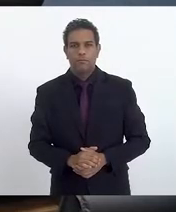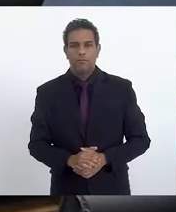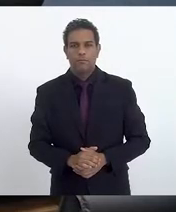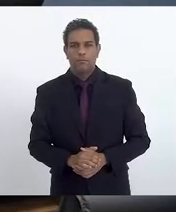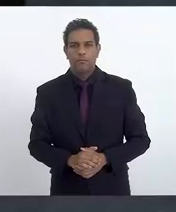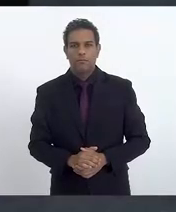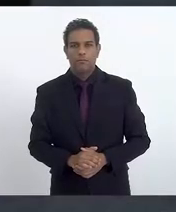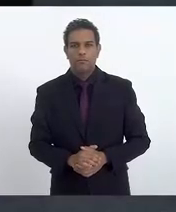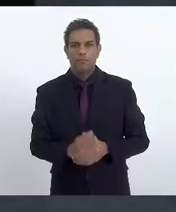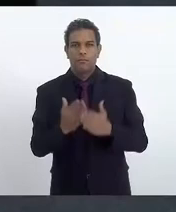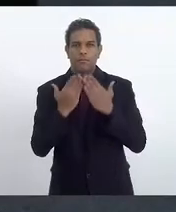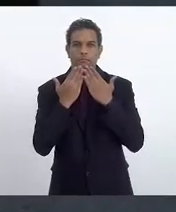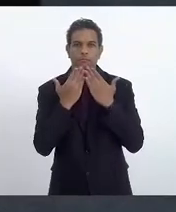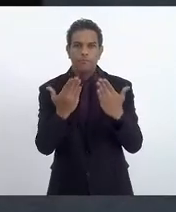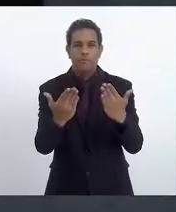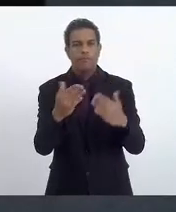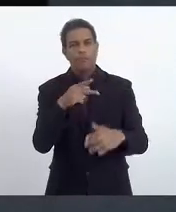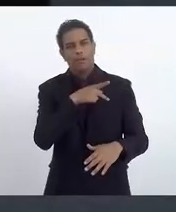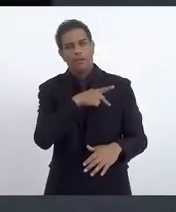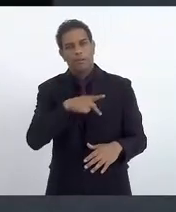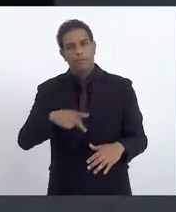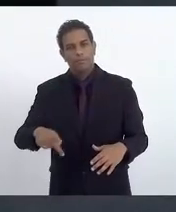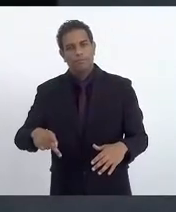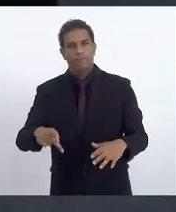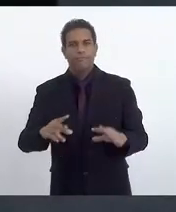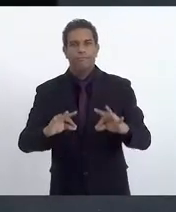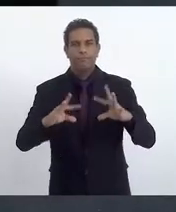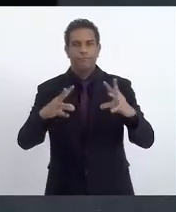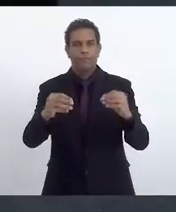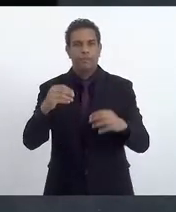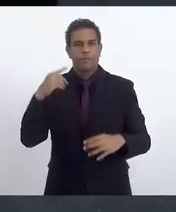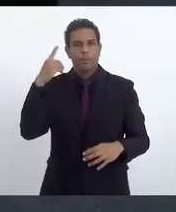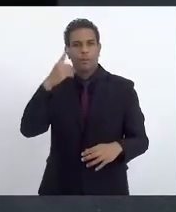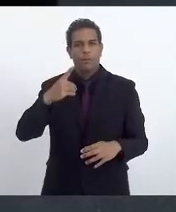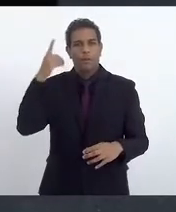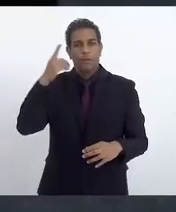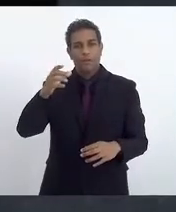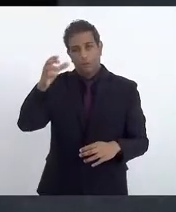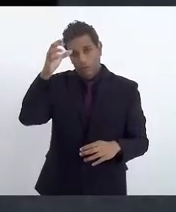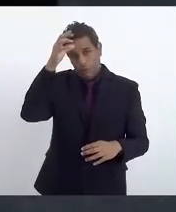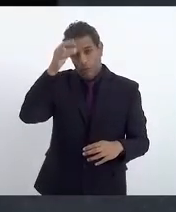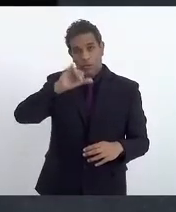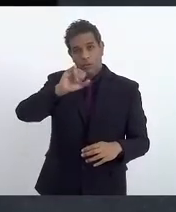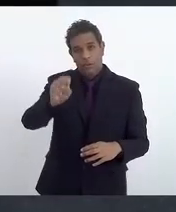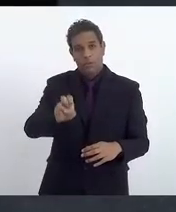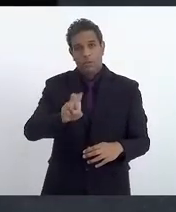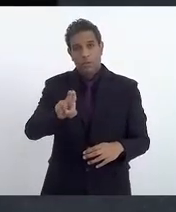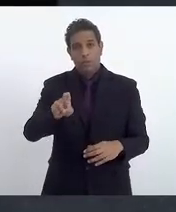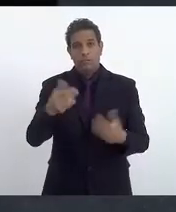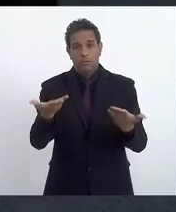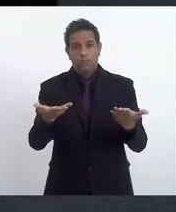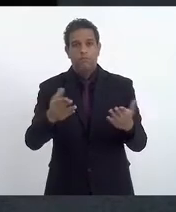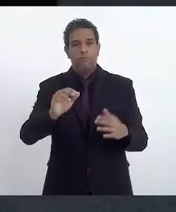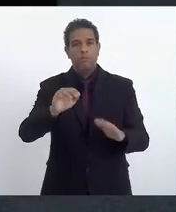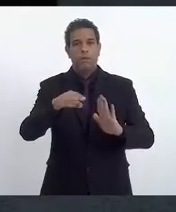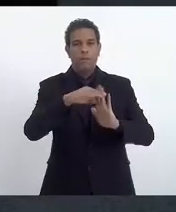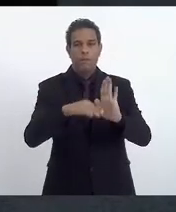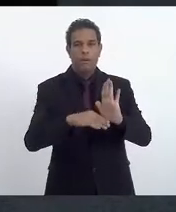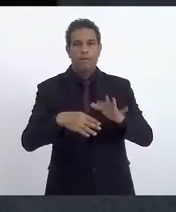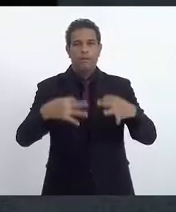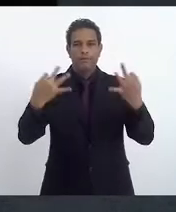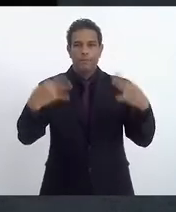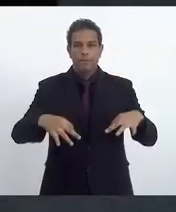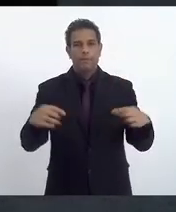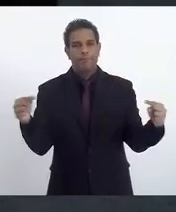a senhora Presidente Deputado a tia Ju a reflete com